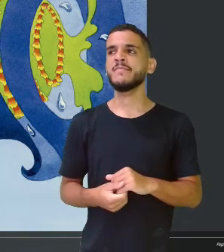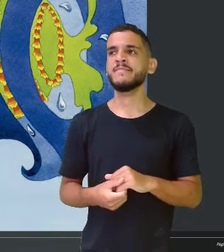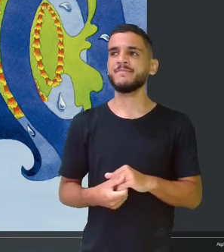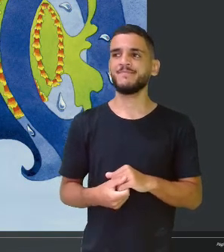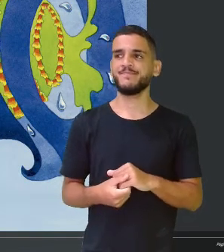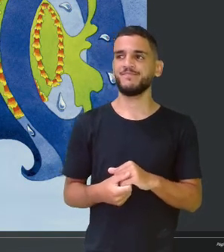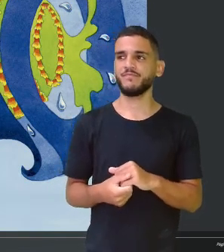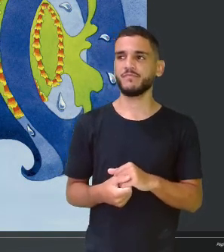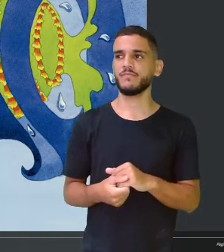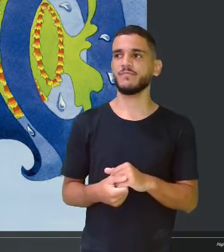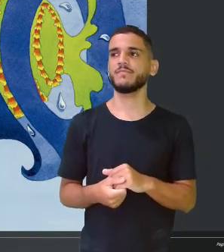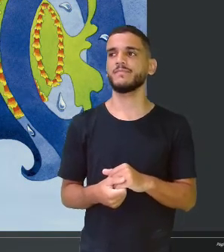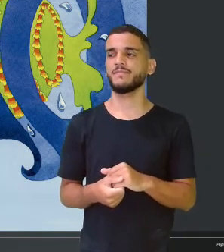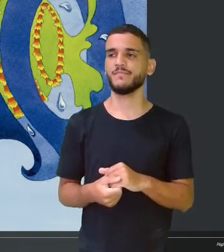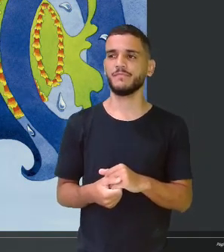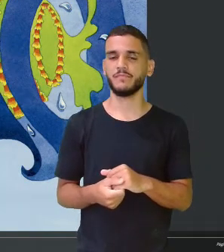caiu